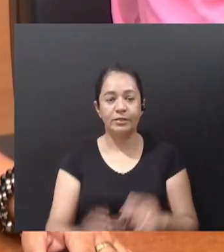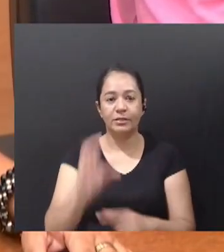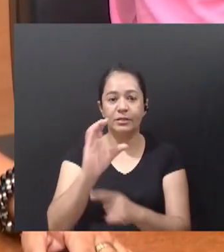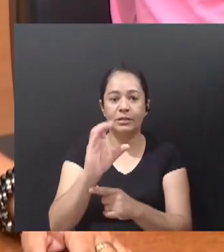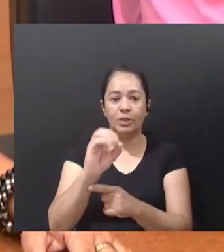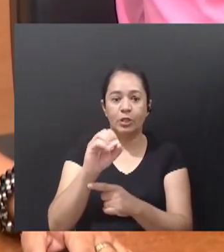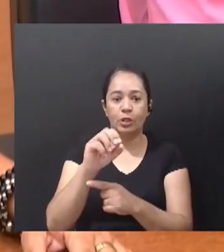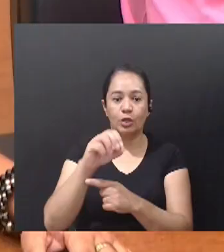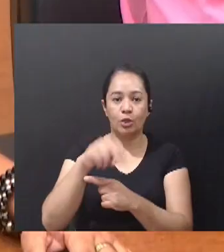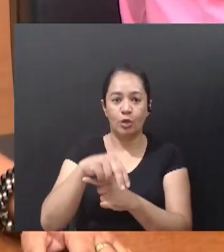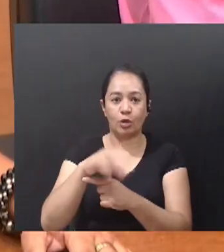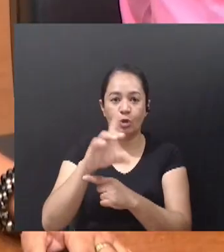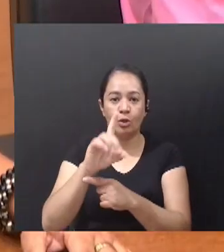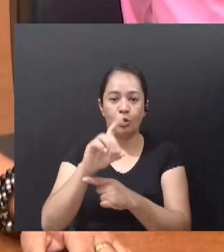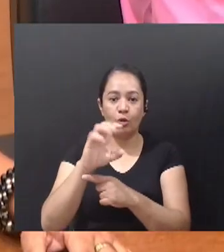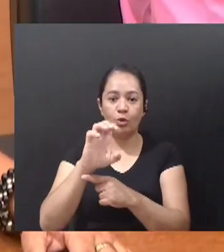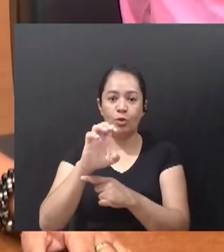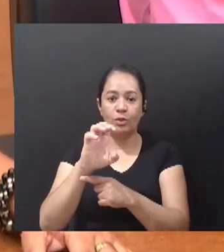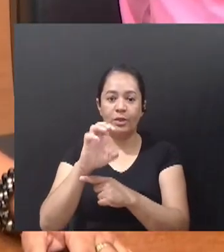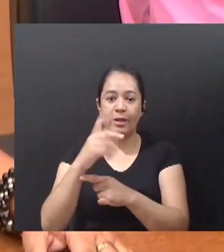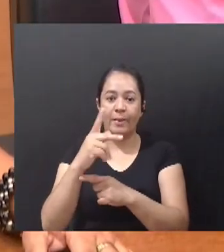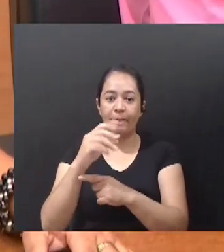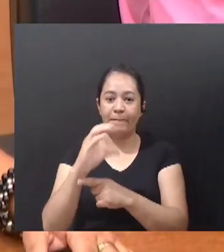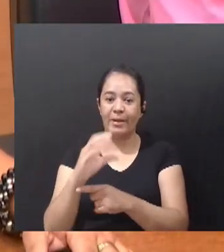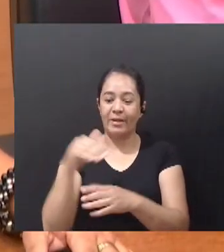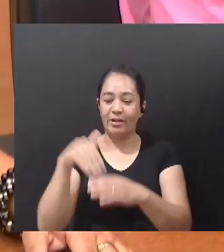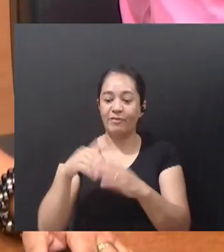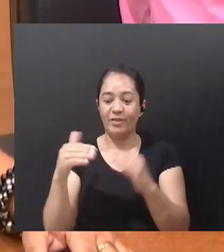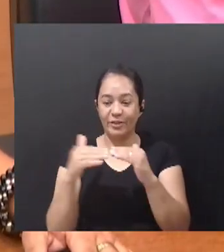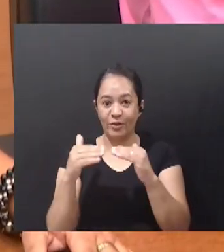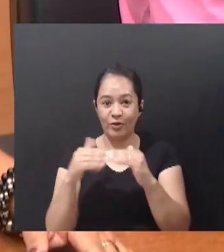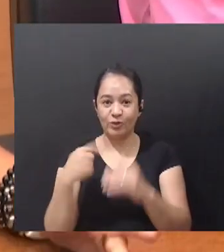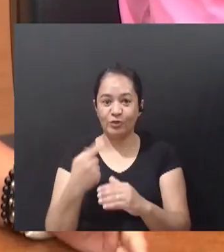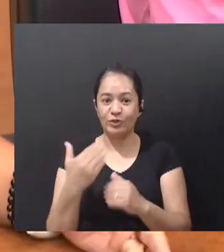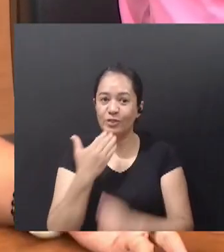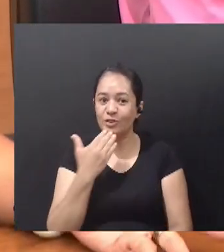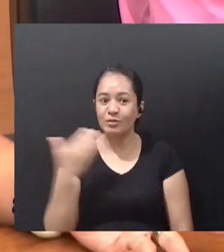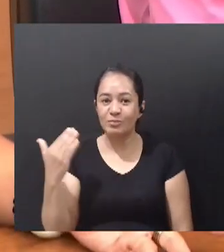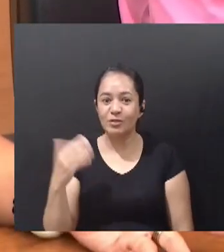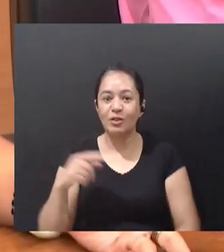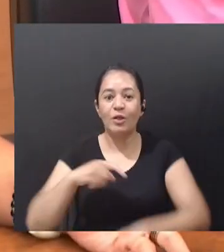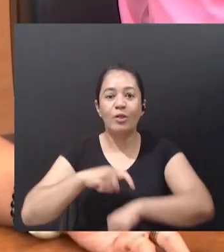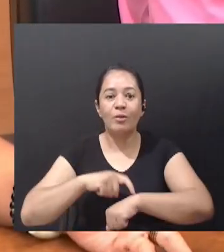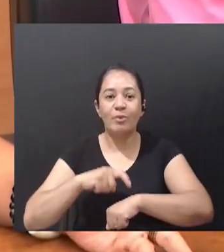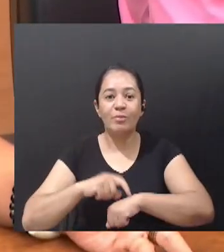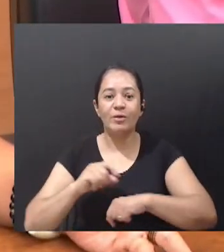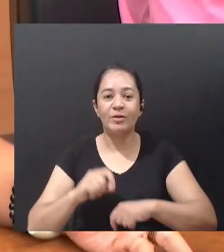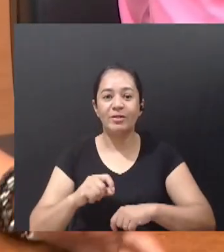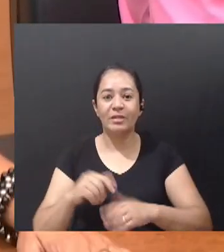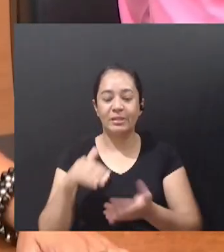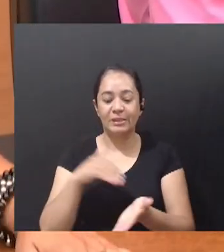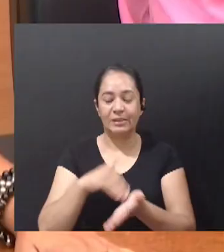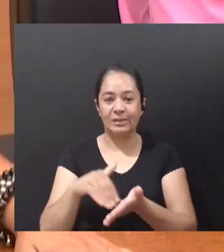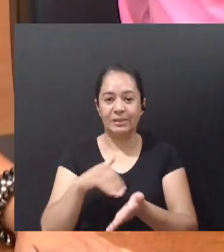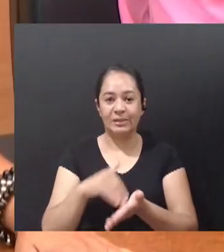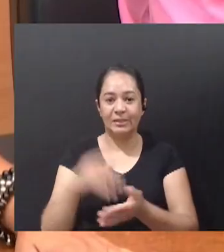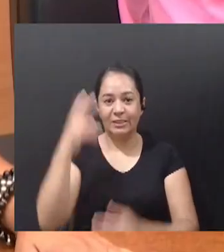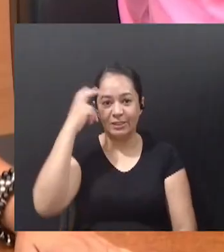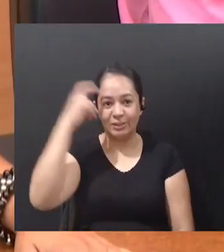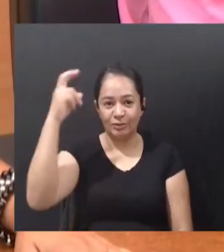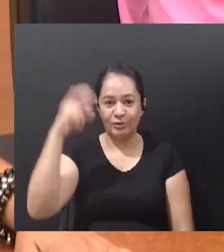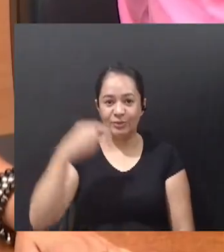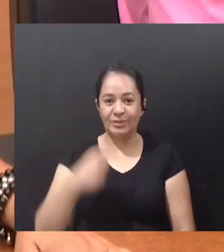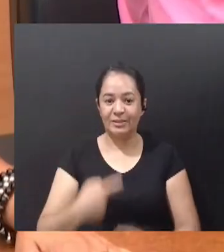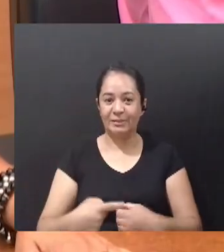vota favorável ao nosso pedido, justamente no momento em que a secretária de Cultura da cidade